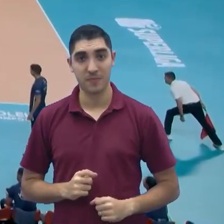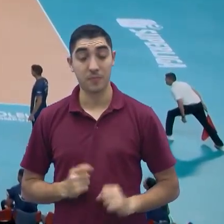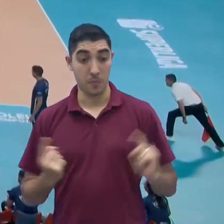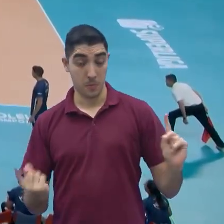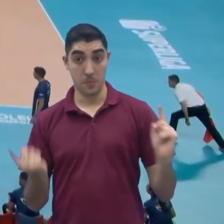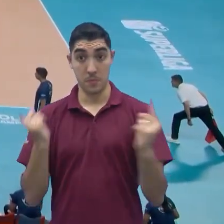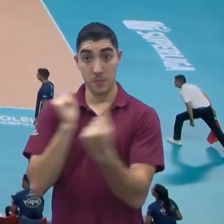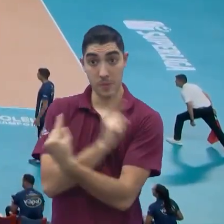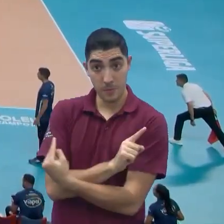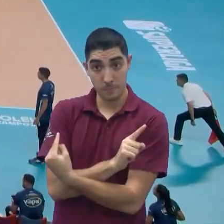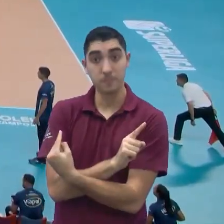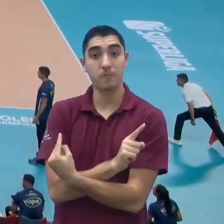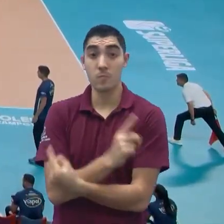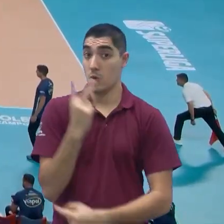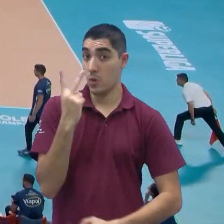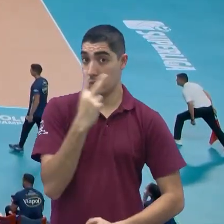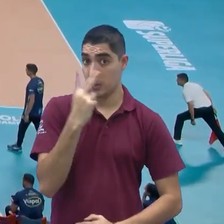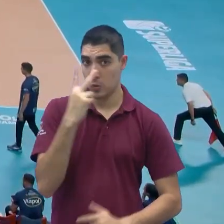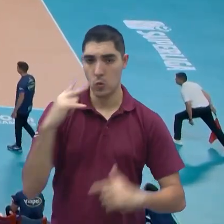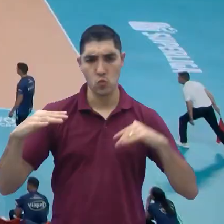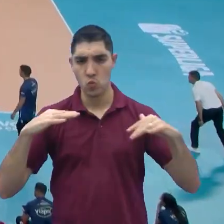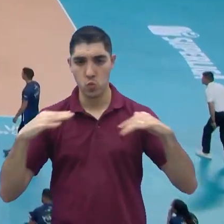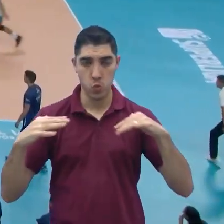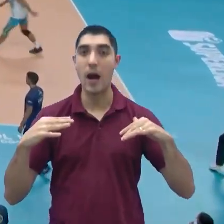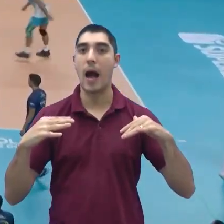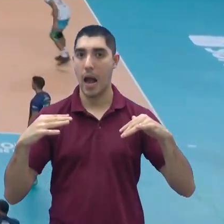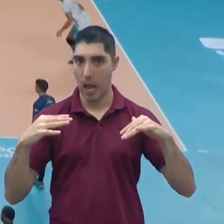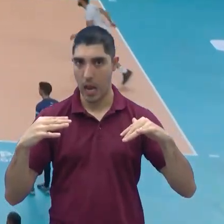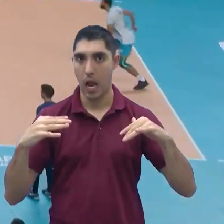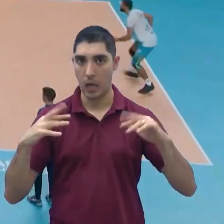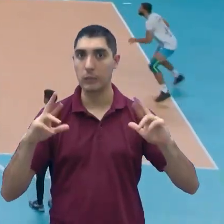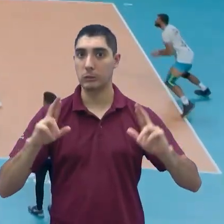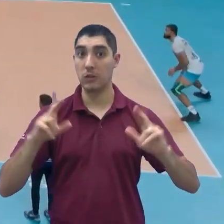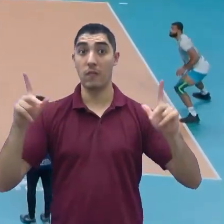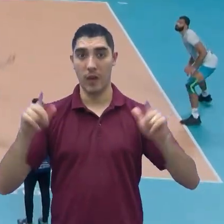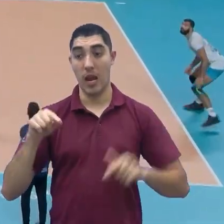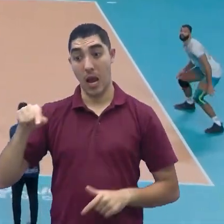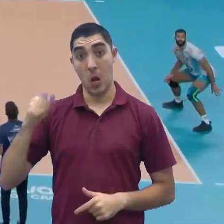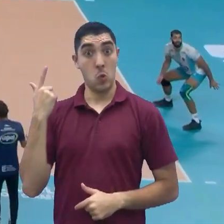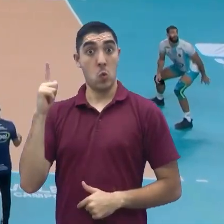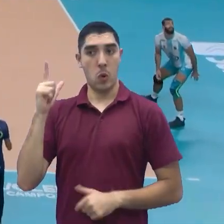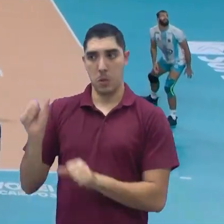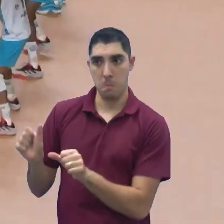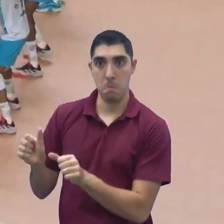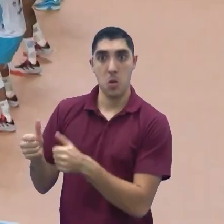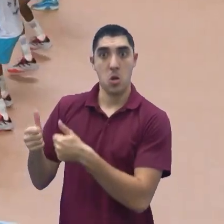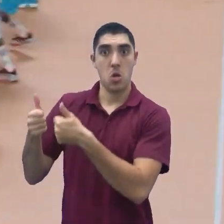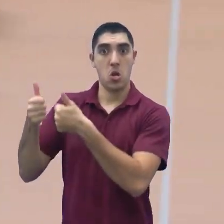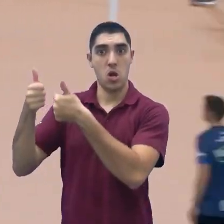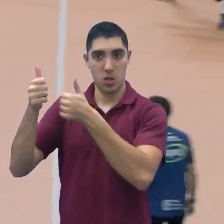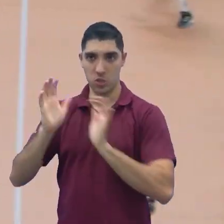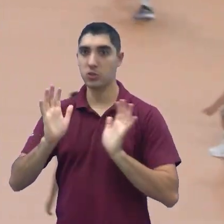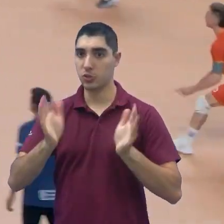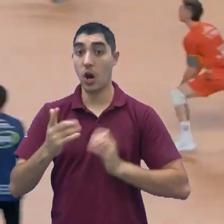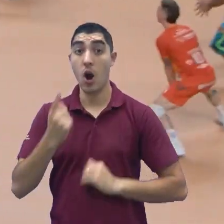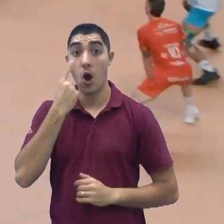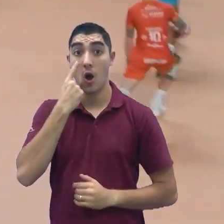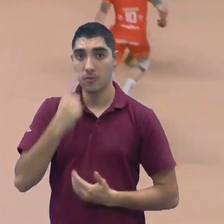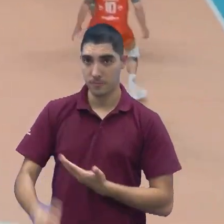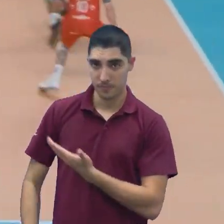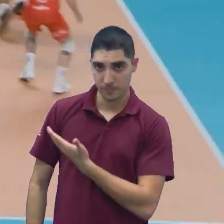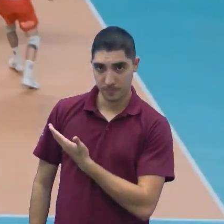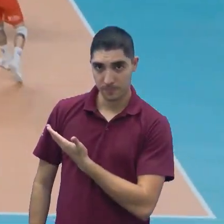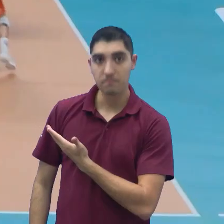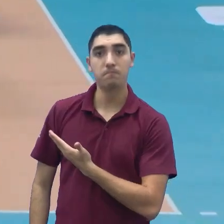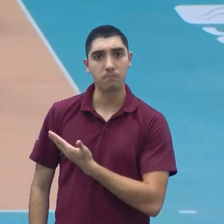A segunda parcial, sim, foi mais semelhante ao que o Goiás vem apresentando na Superliga. A equipe do centro-oeste do